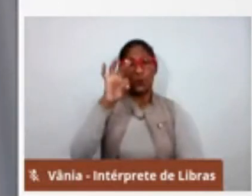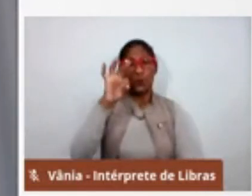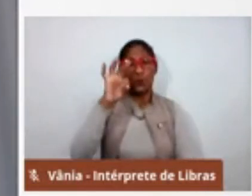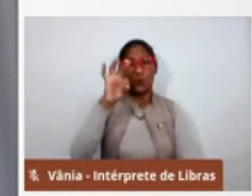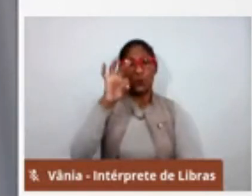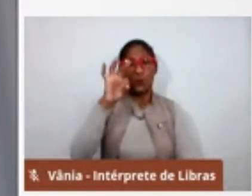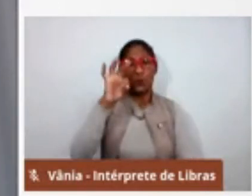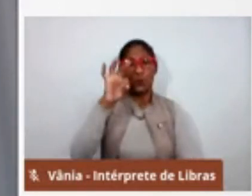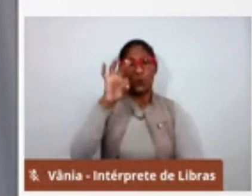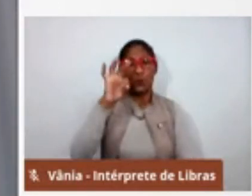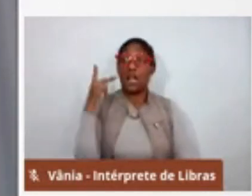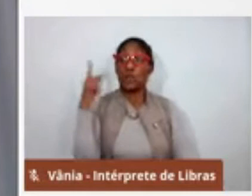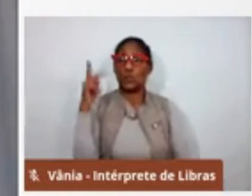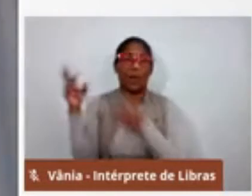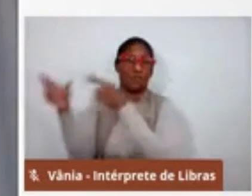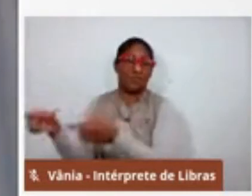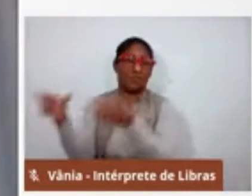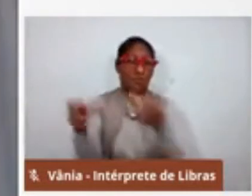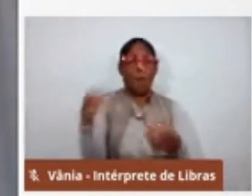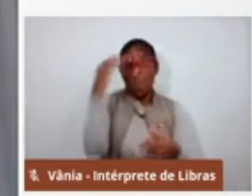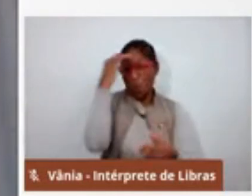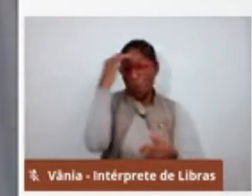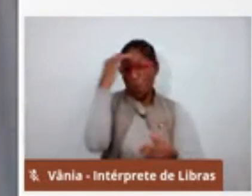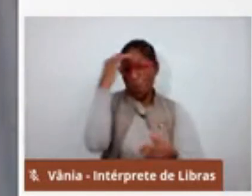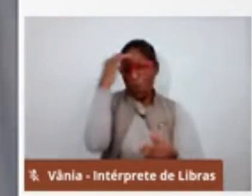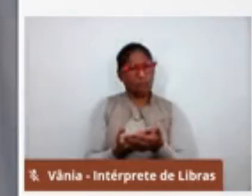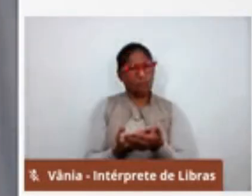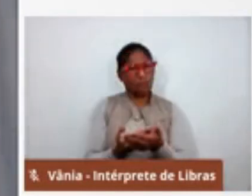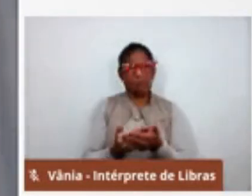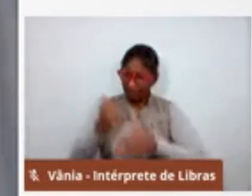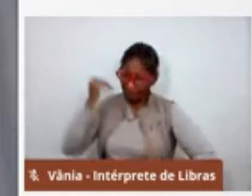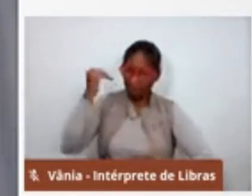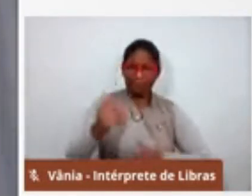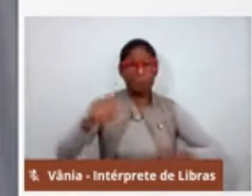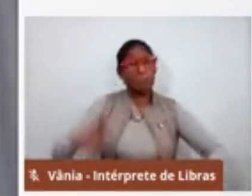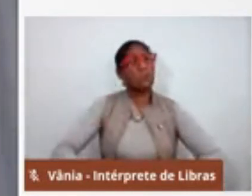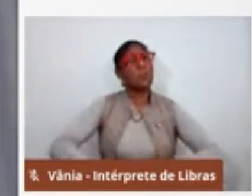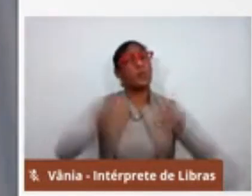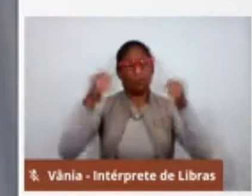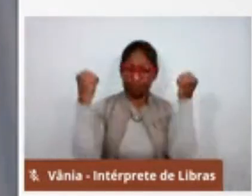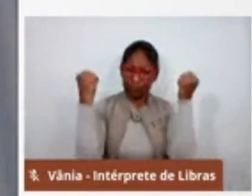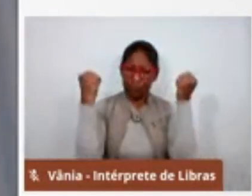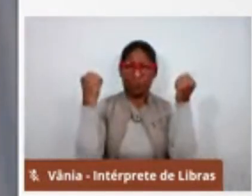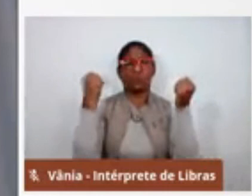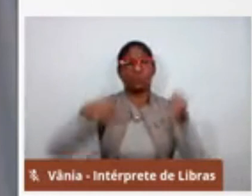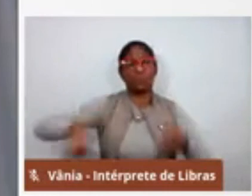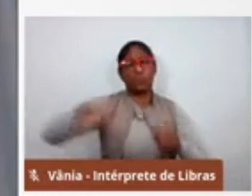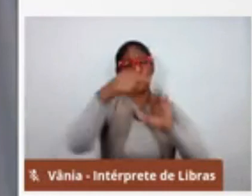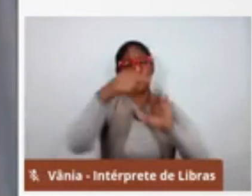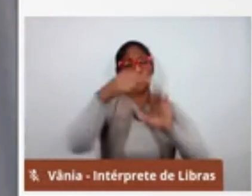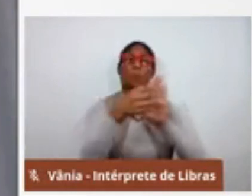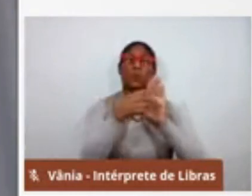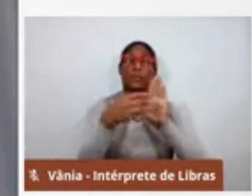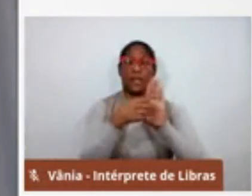Então, eu acredito fortemente que vamos dar um passo na melhoria, no aperfeiçoamento, no fortalecimento do nosso modelo de